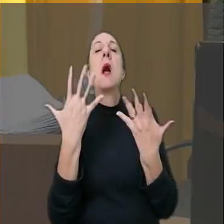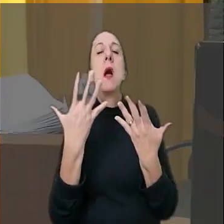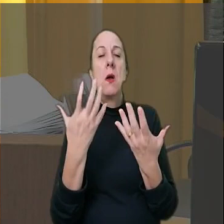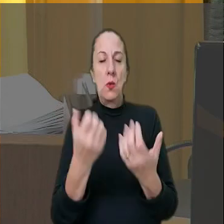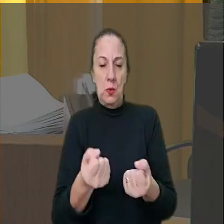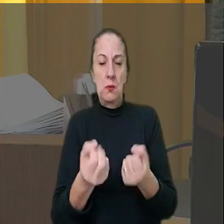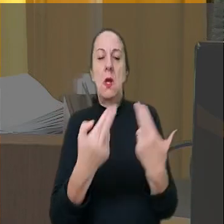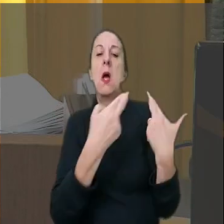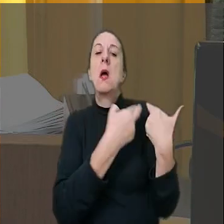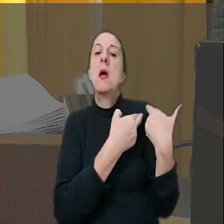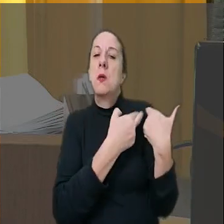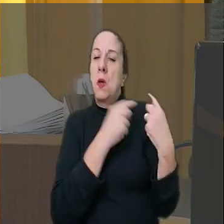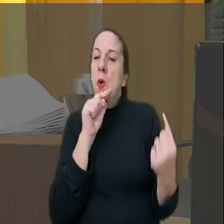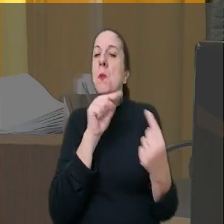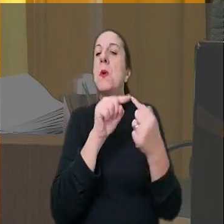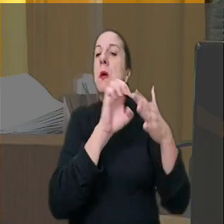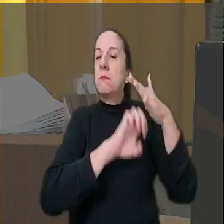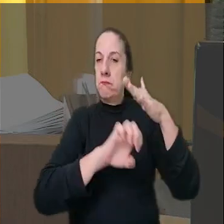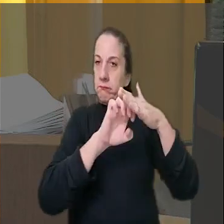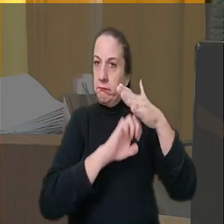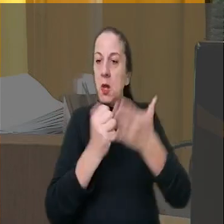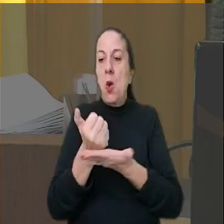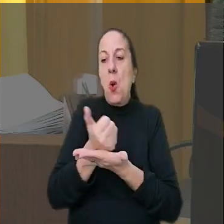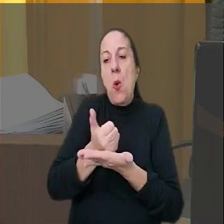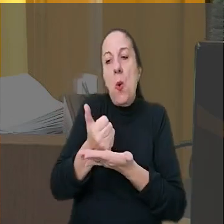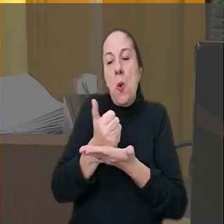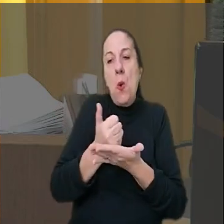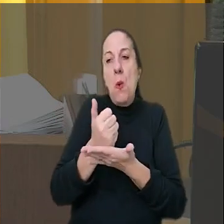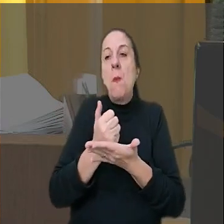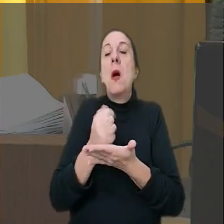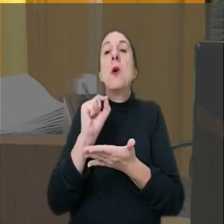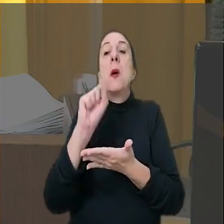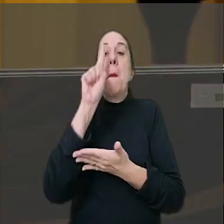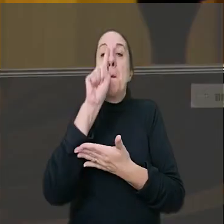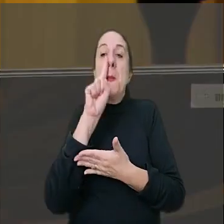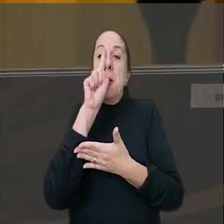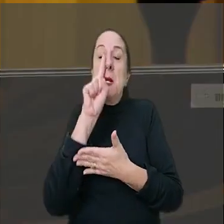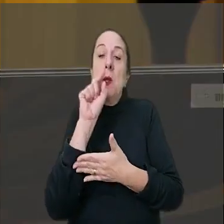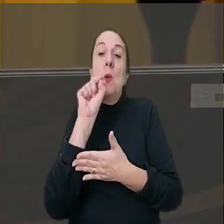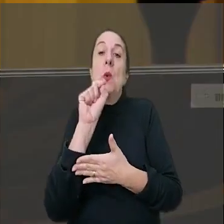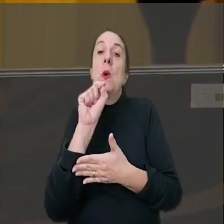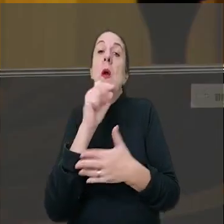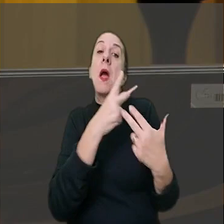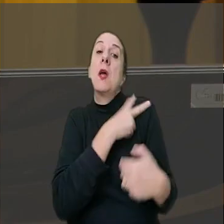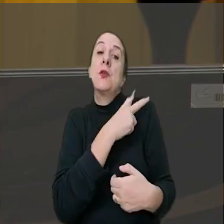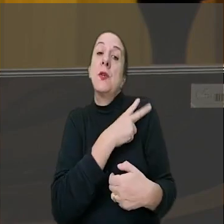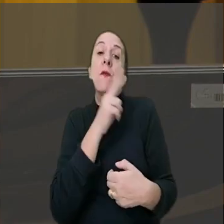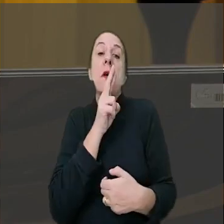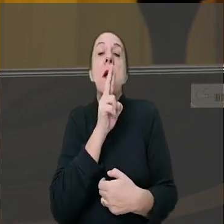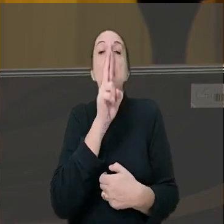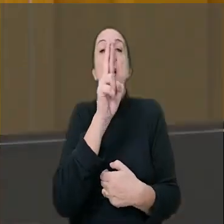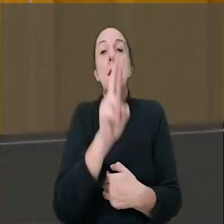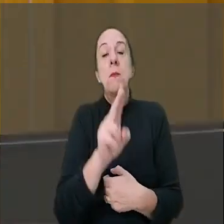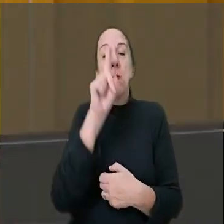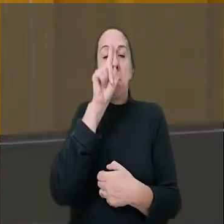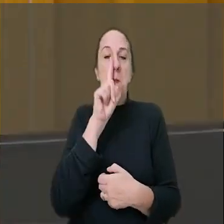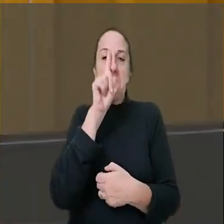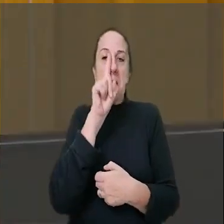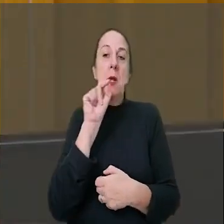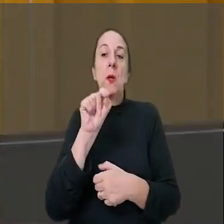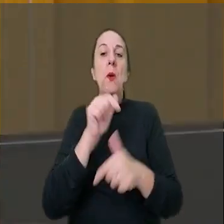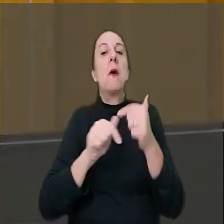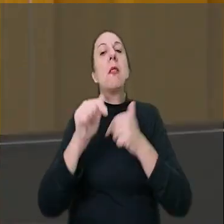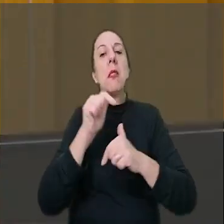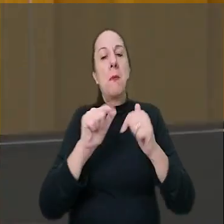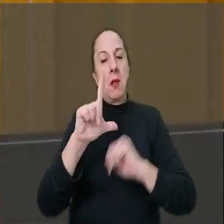sim a responsabilidade objetiva da empresa, com base na teoria do risco, em que o dono do negócio responde pelos perigos